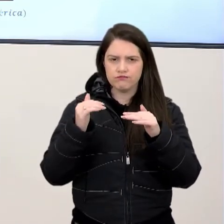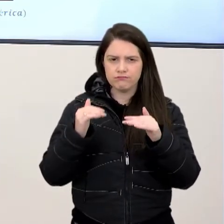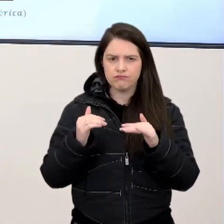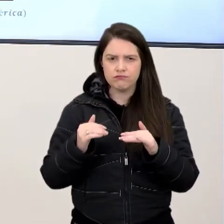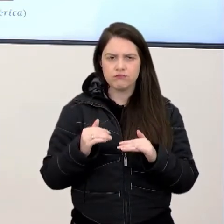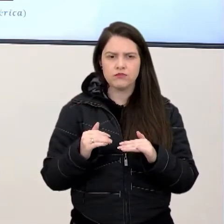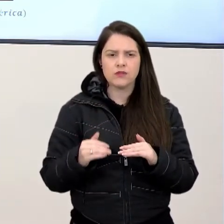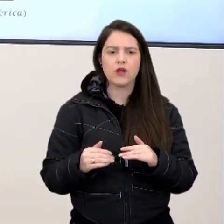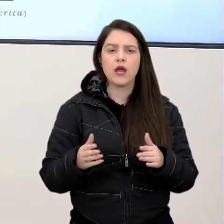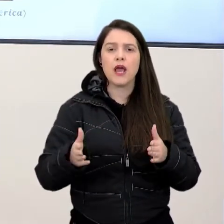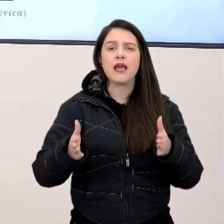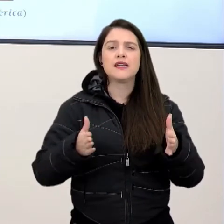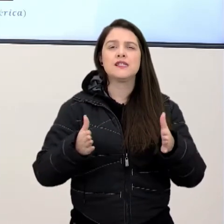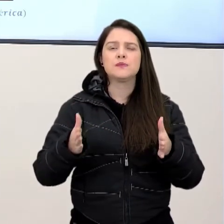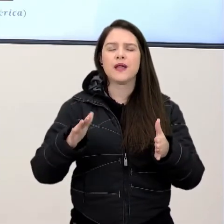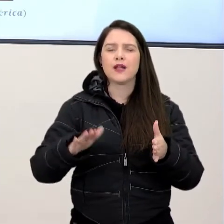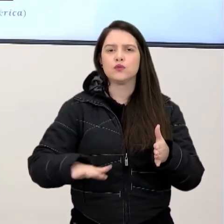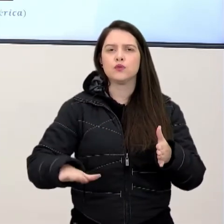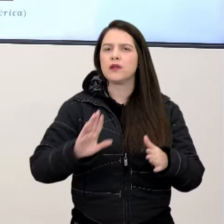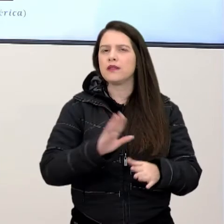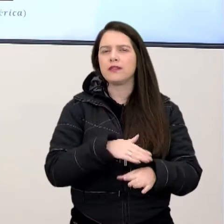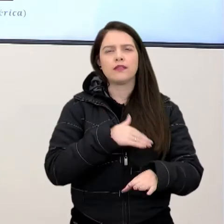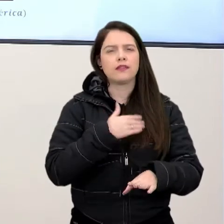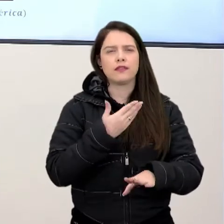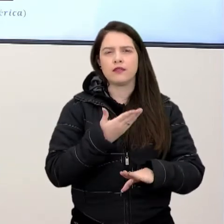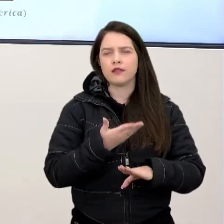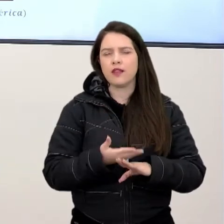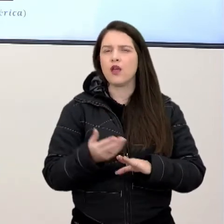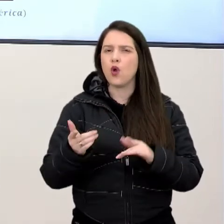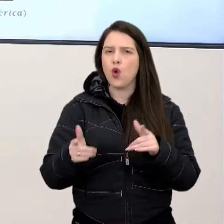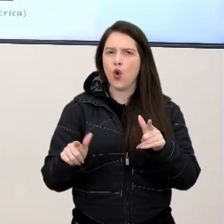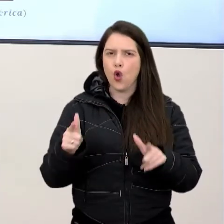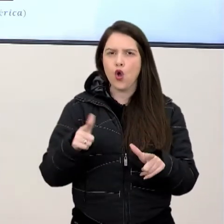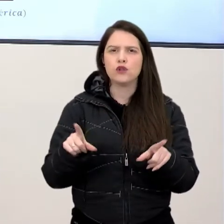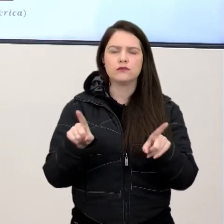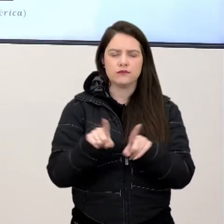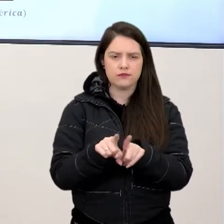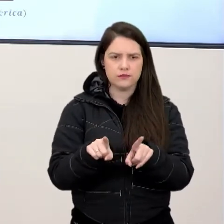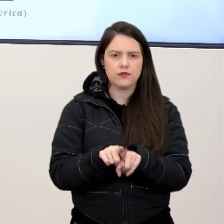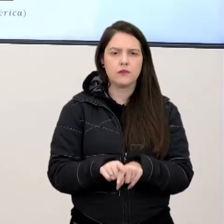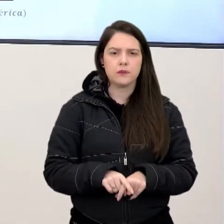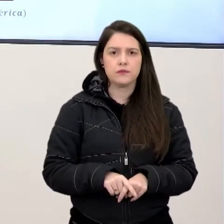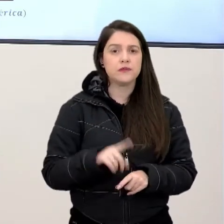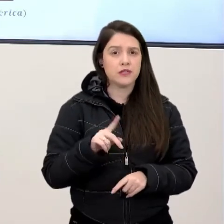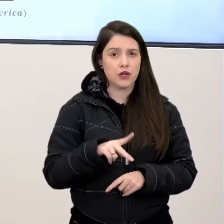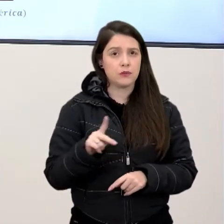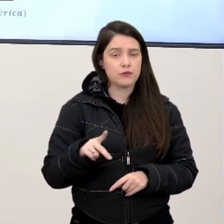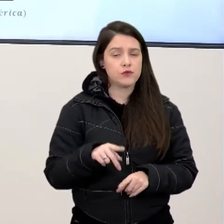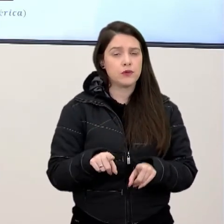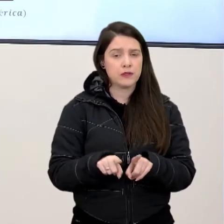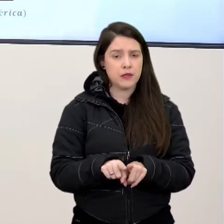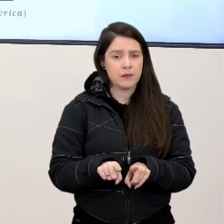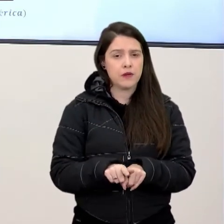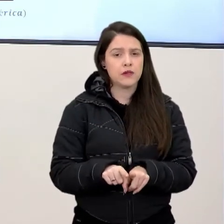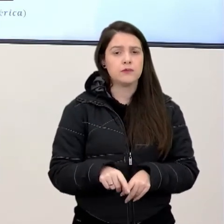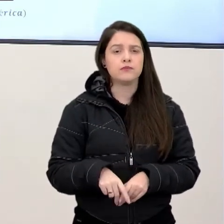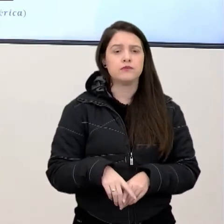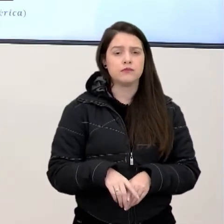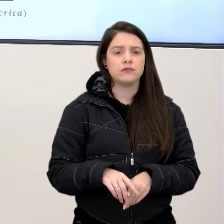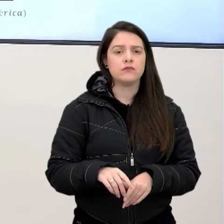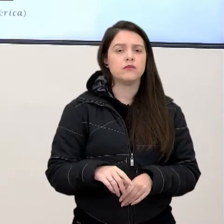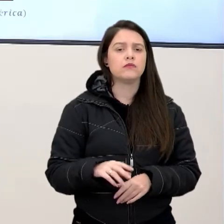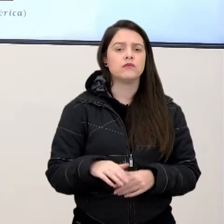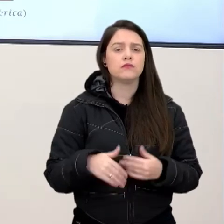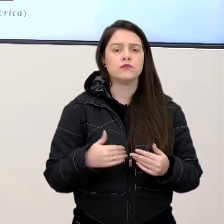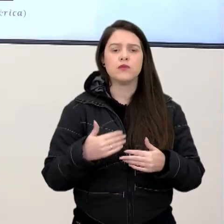o espaço temporal, né? 1991, 1992, não é essa a questão. O estudo começou em certo período, que